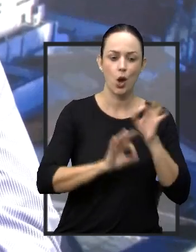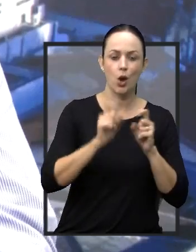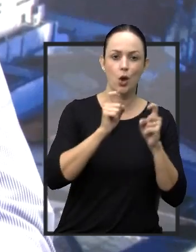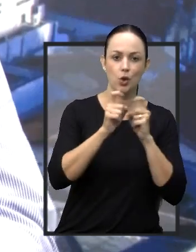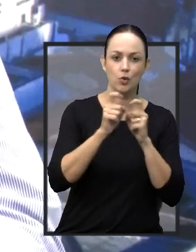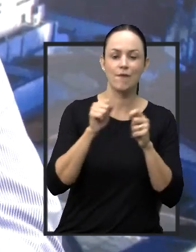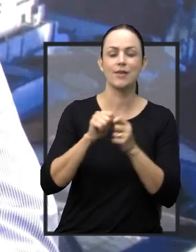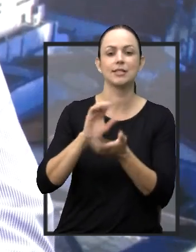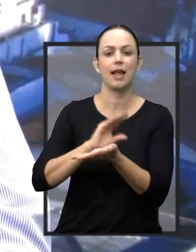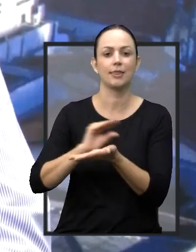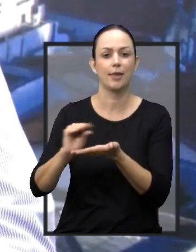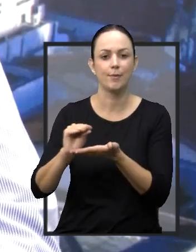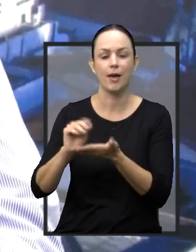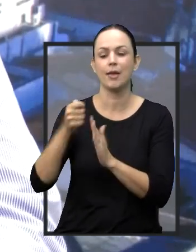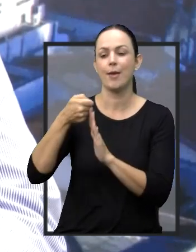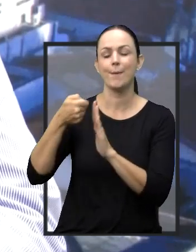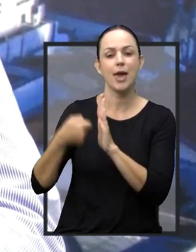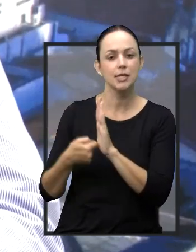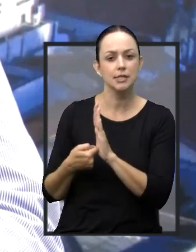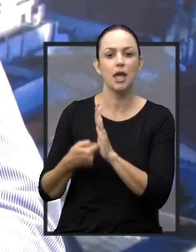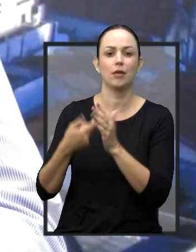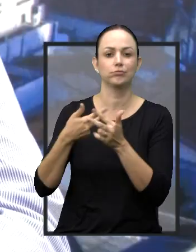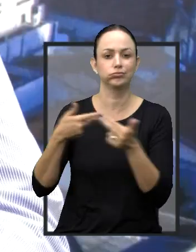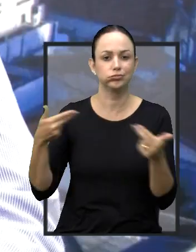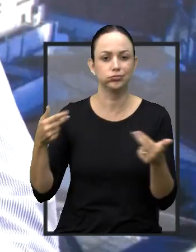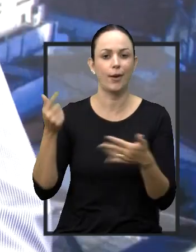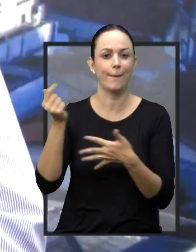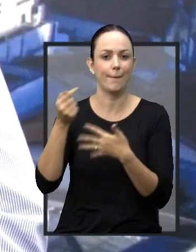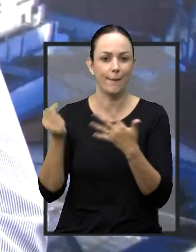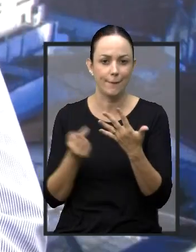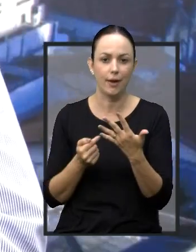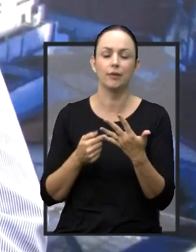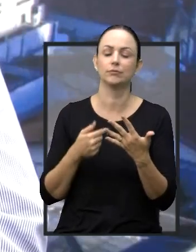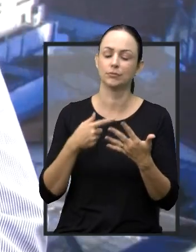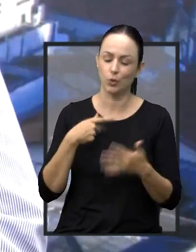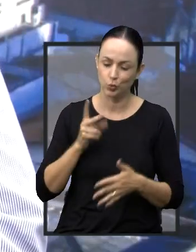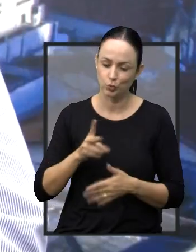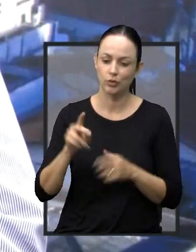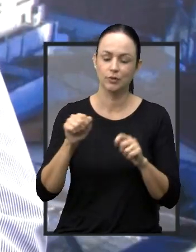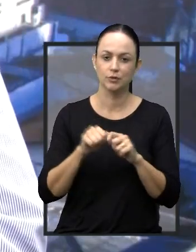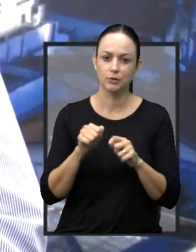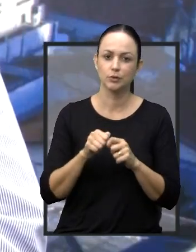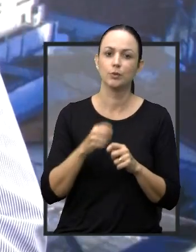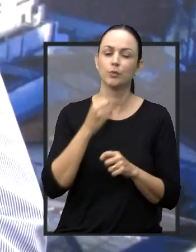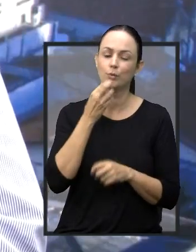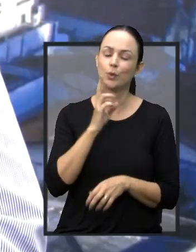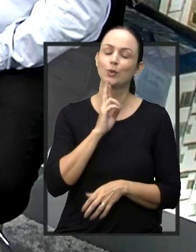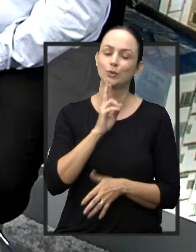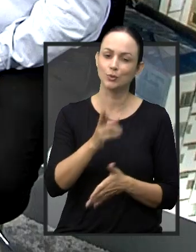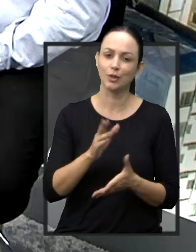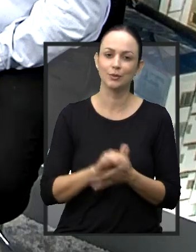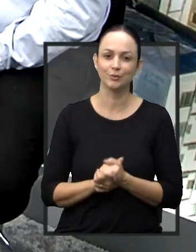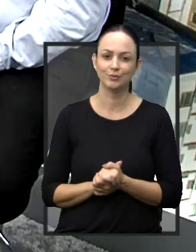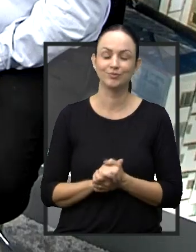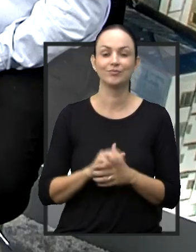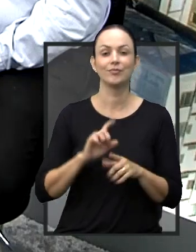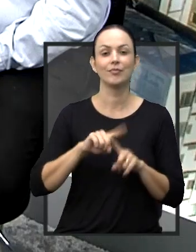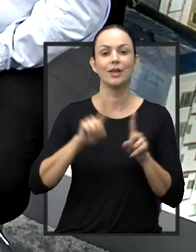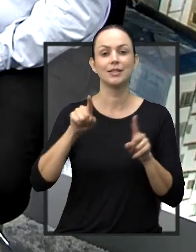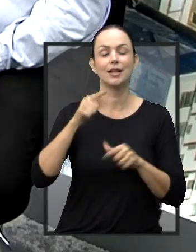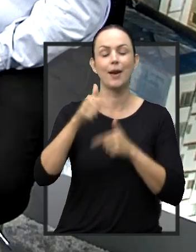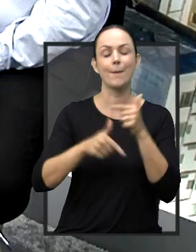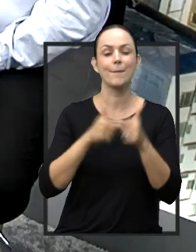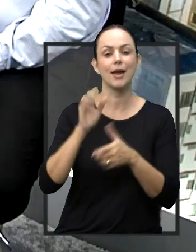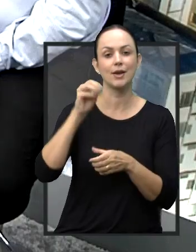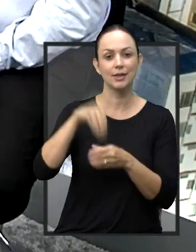produzir ata, produzir os pareceres, mas estamos aí, fazendo e tem dado bons resultados aí. E além desse trabalho interno,